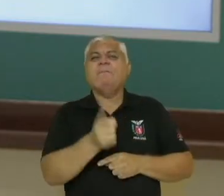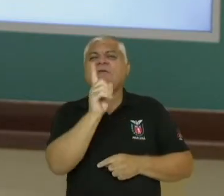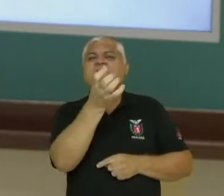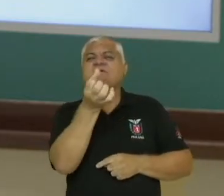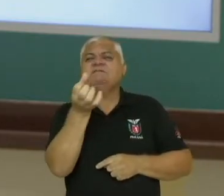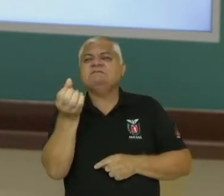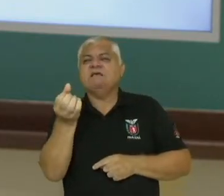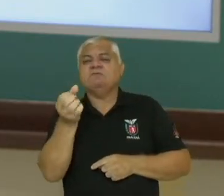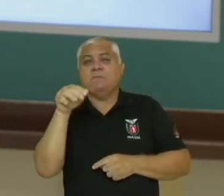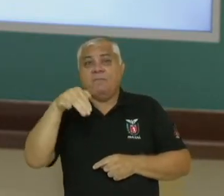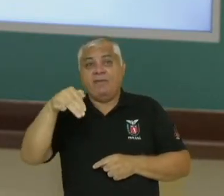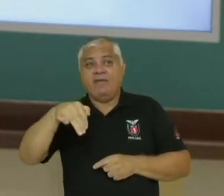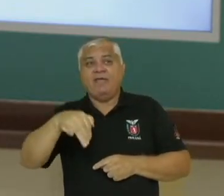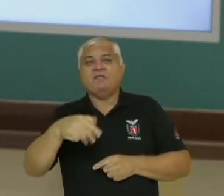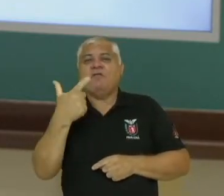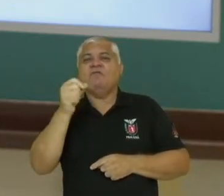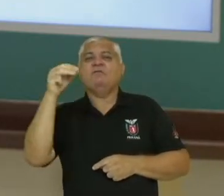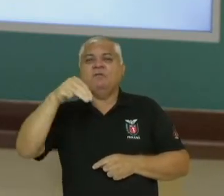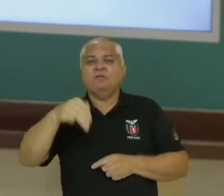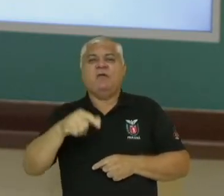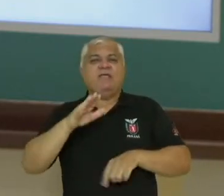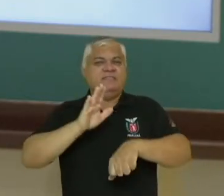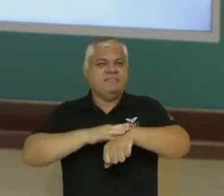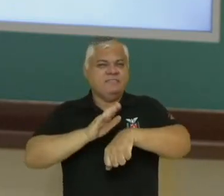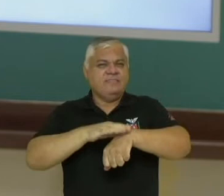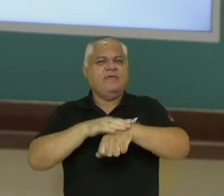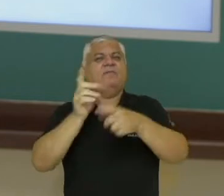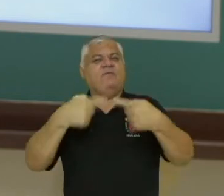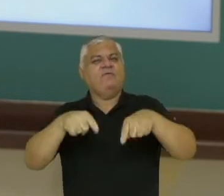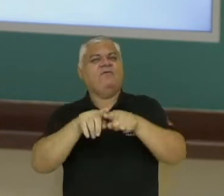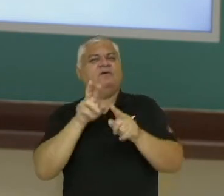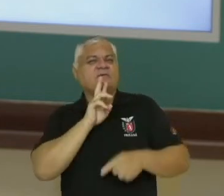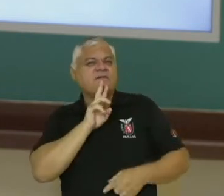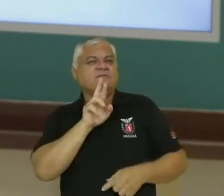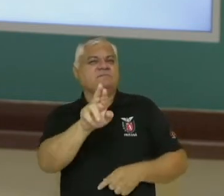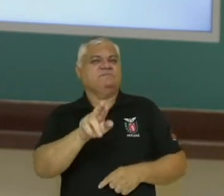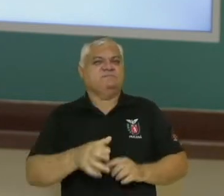para vocês poderem discutir melhor essa questão e daqui a pouco a gente volta para dar a resposta.